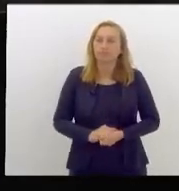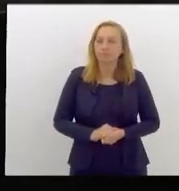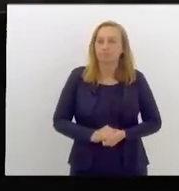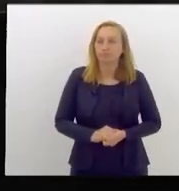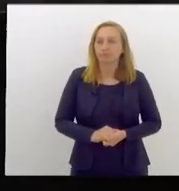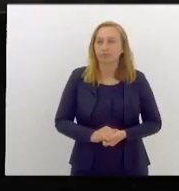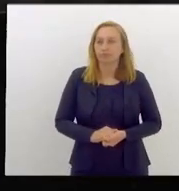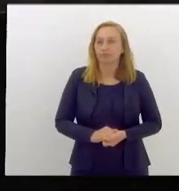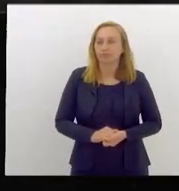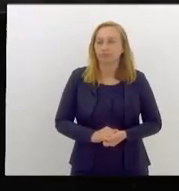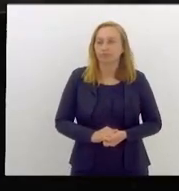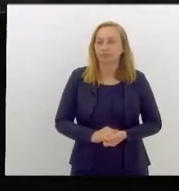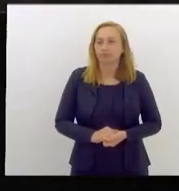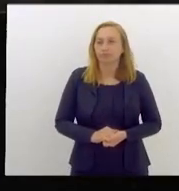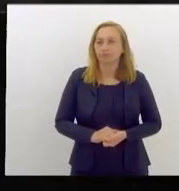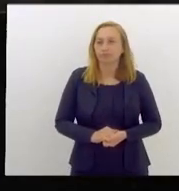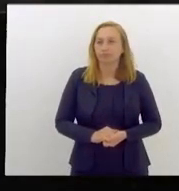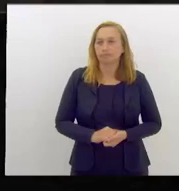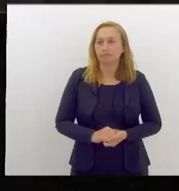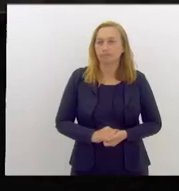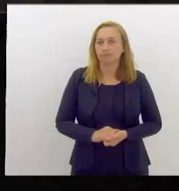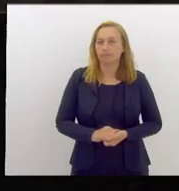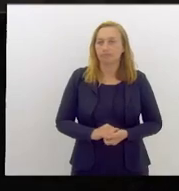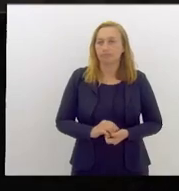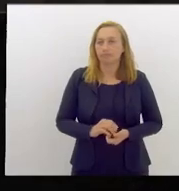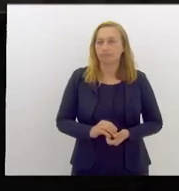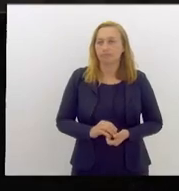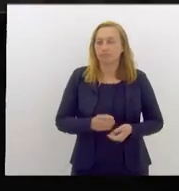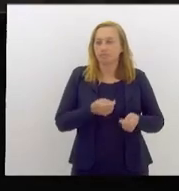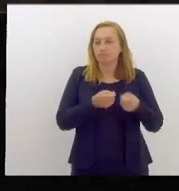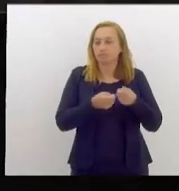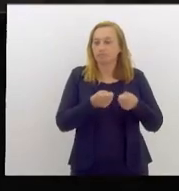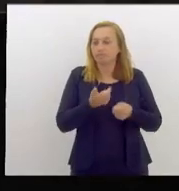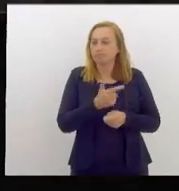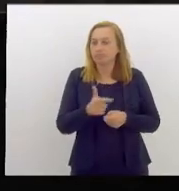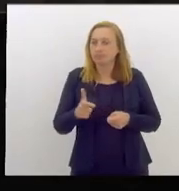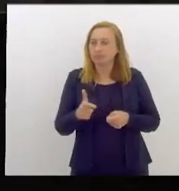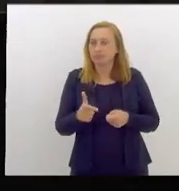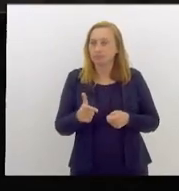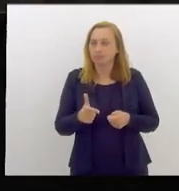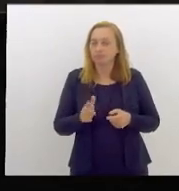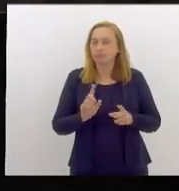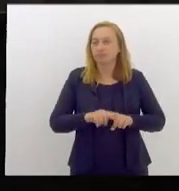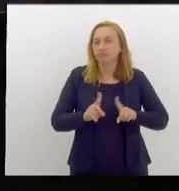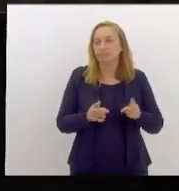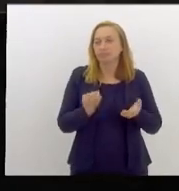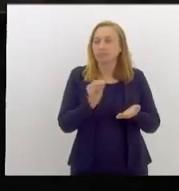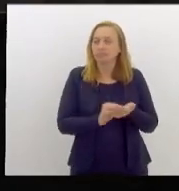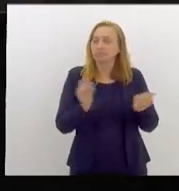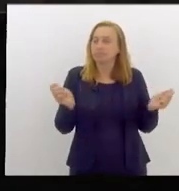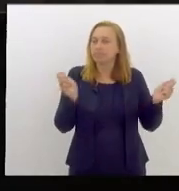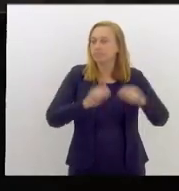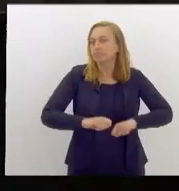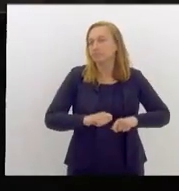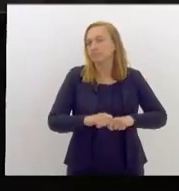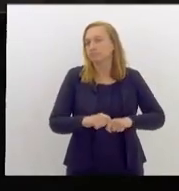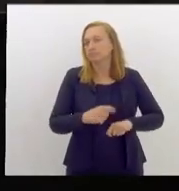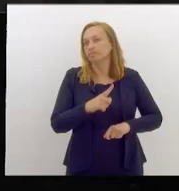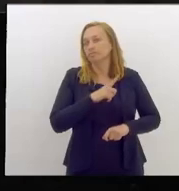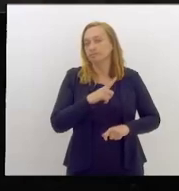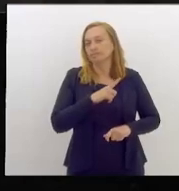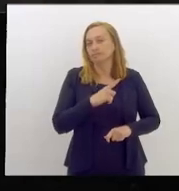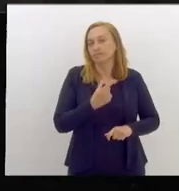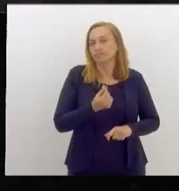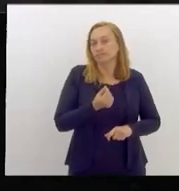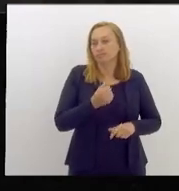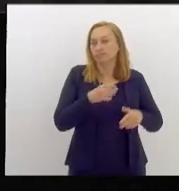não passa apenas pelo descontrole do gasto mas também pela sua incapacidade de gerar receita